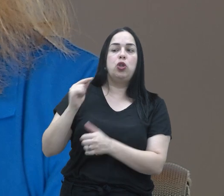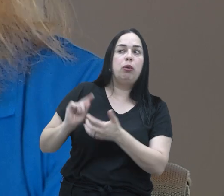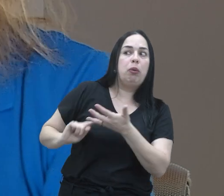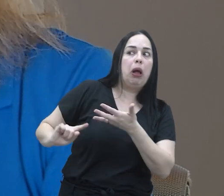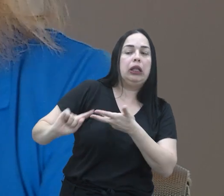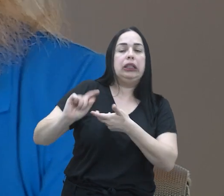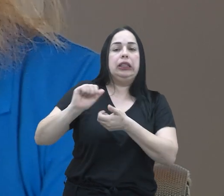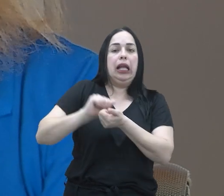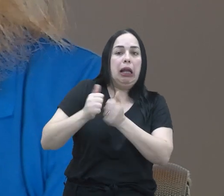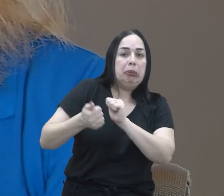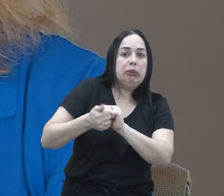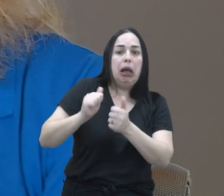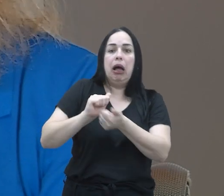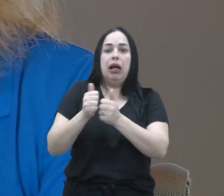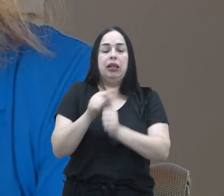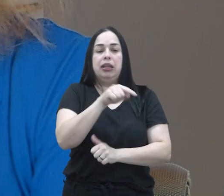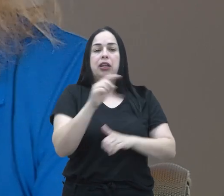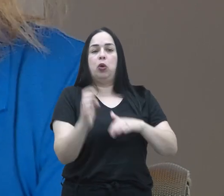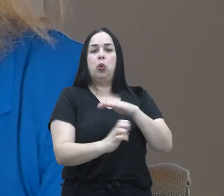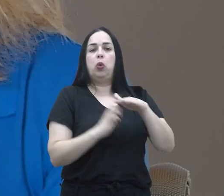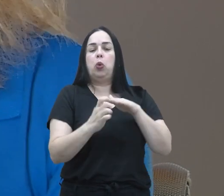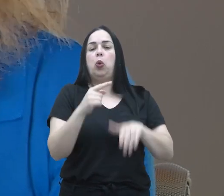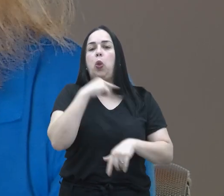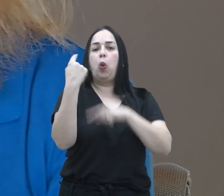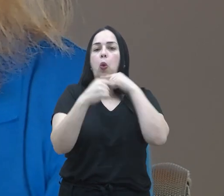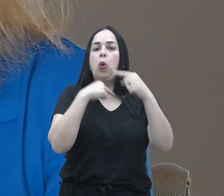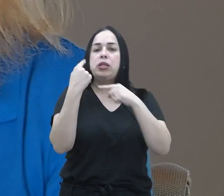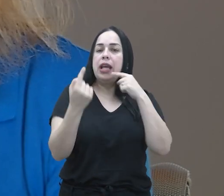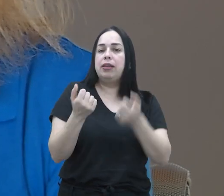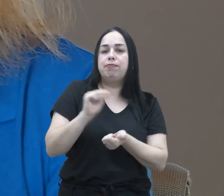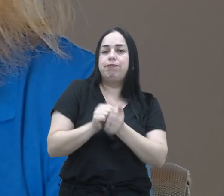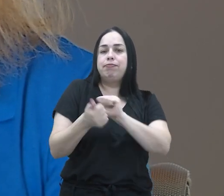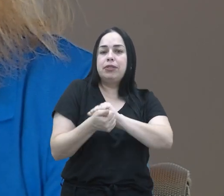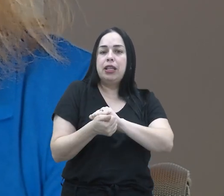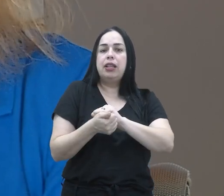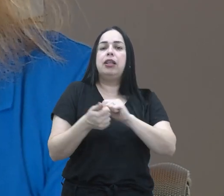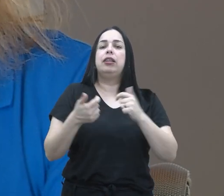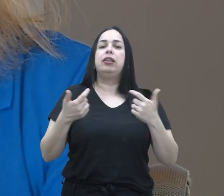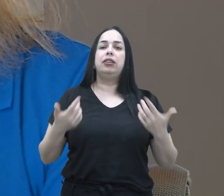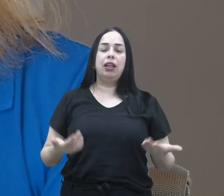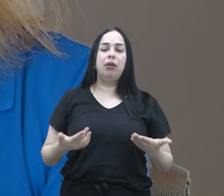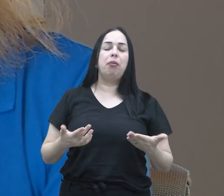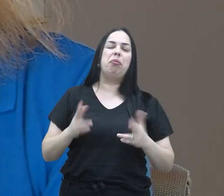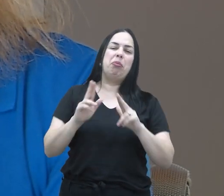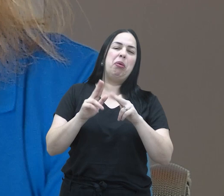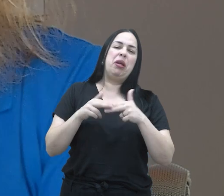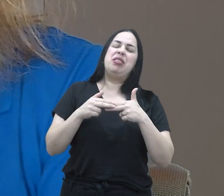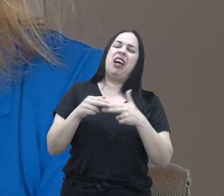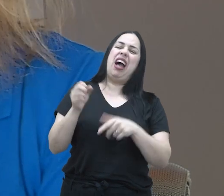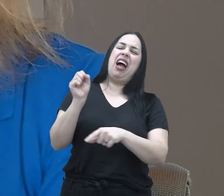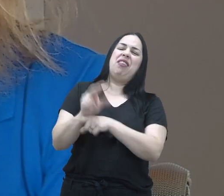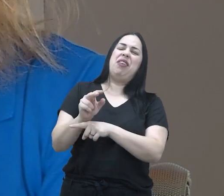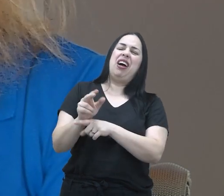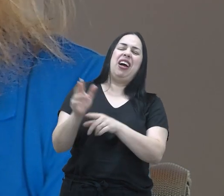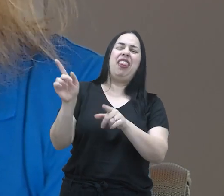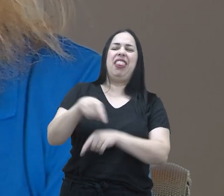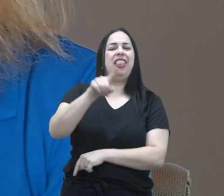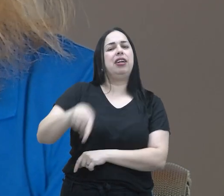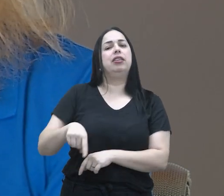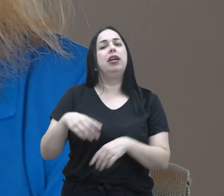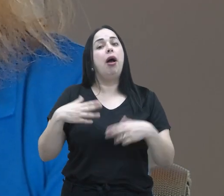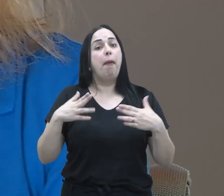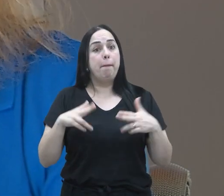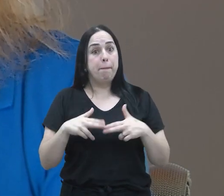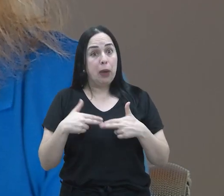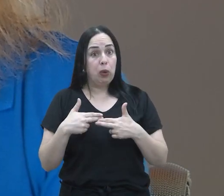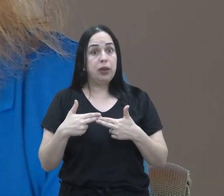muitas vezes de muitas adaptações e que ela não está preparada para todas essas adaptações e acabar negligenciando a vaga para o